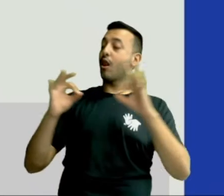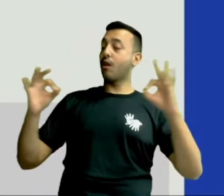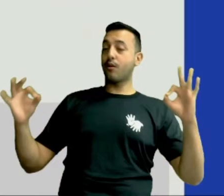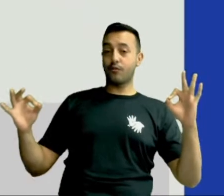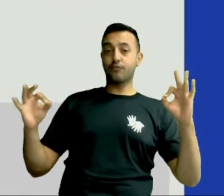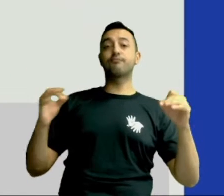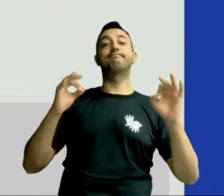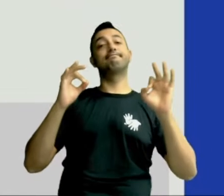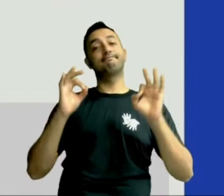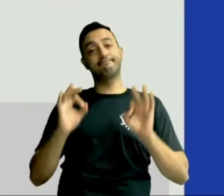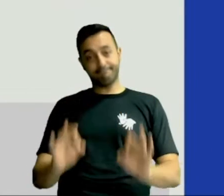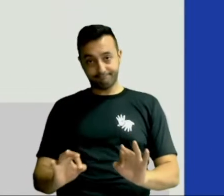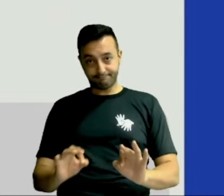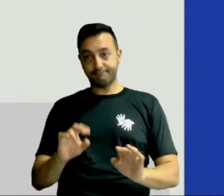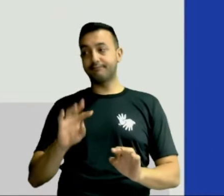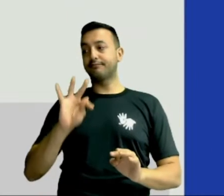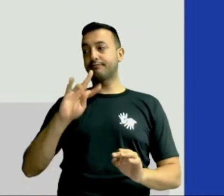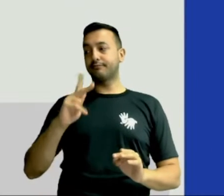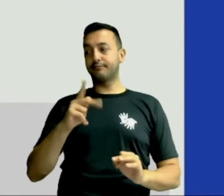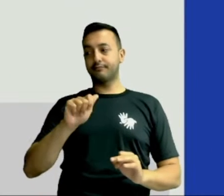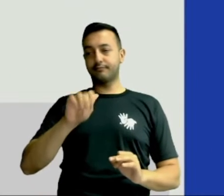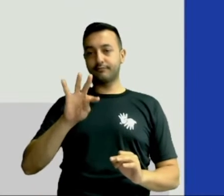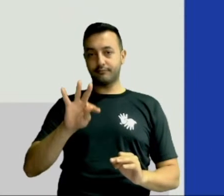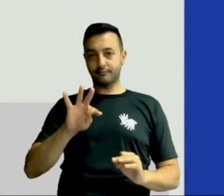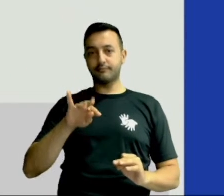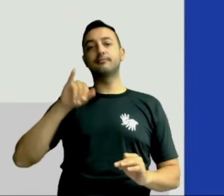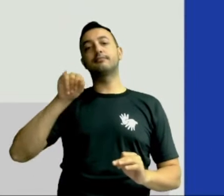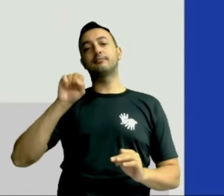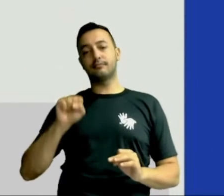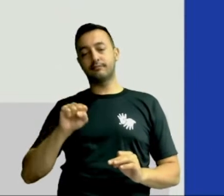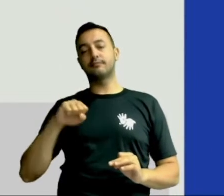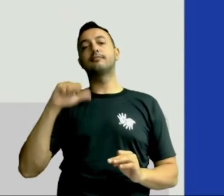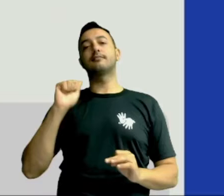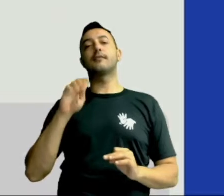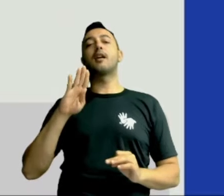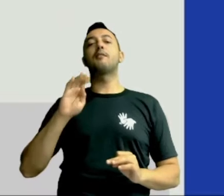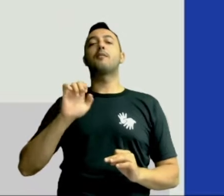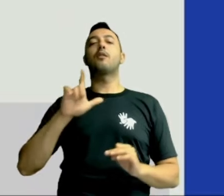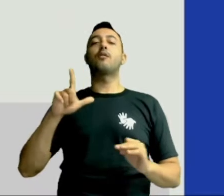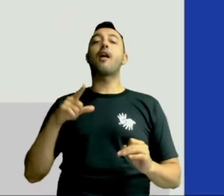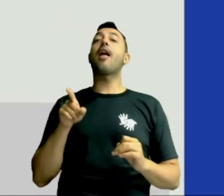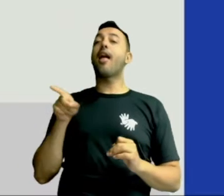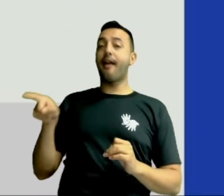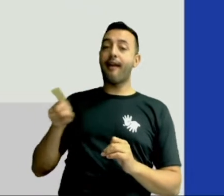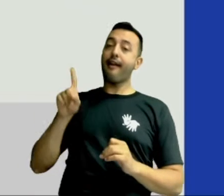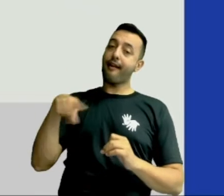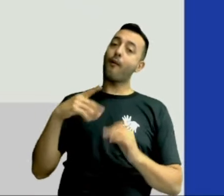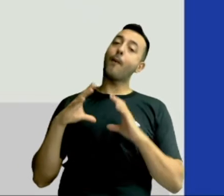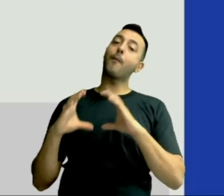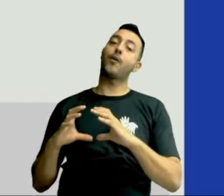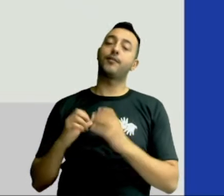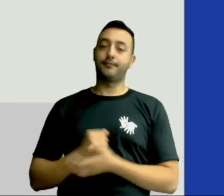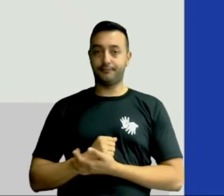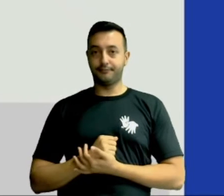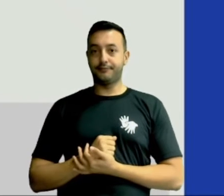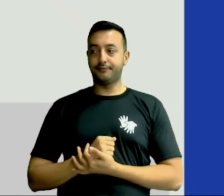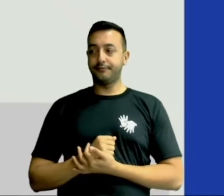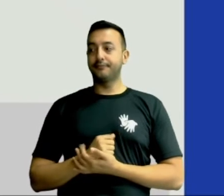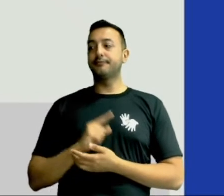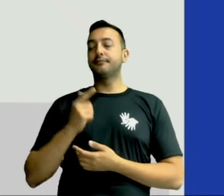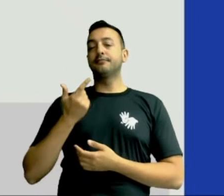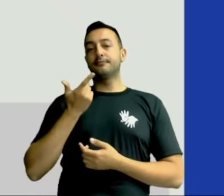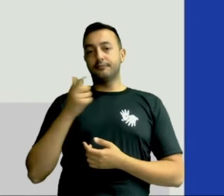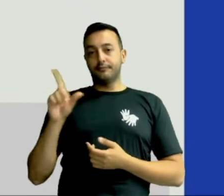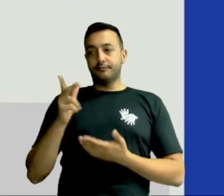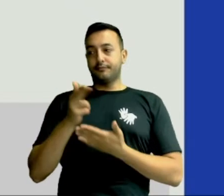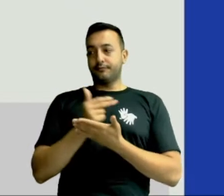então o correto é o that that is a Ball essa é uma bola Ok na